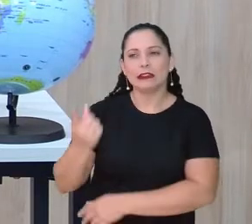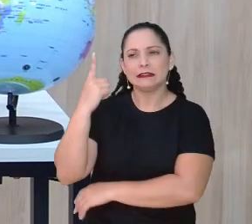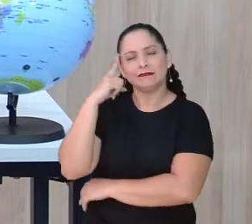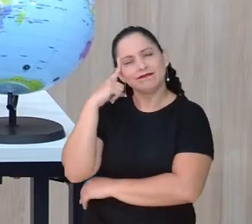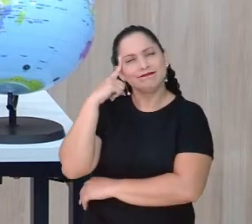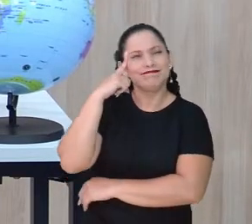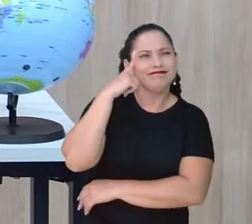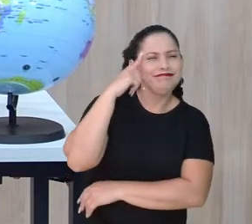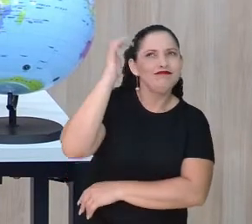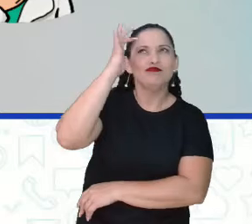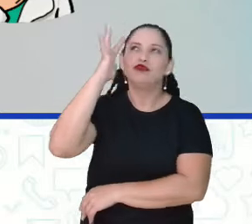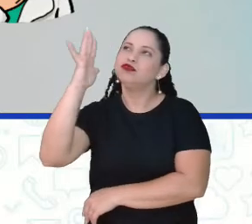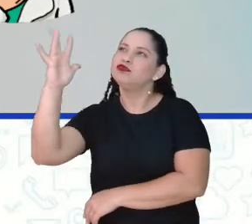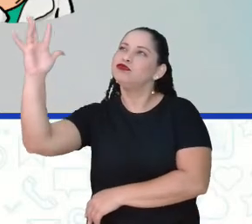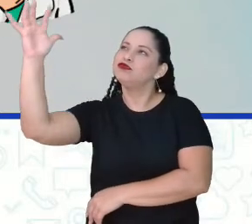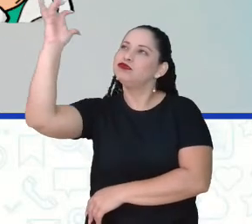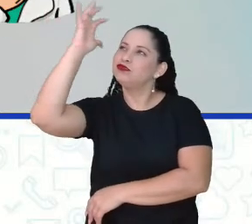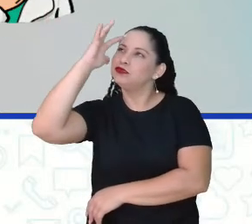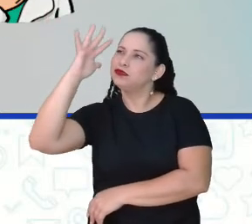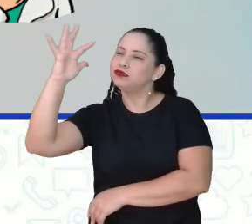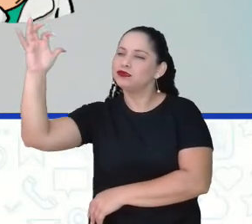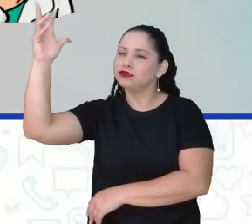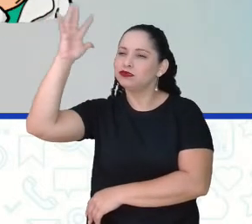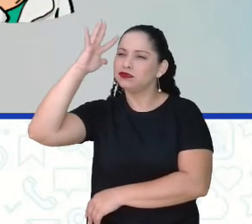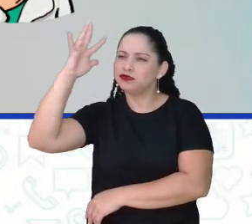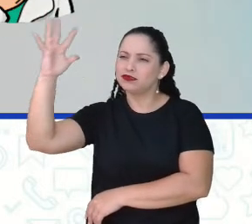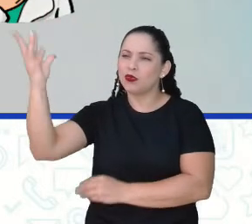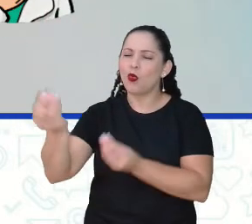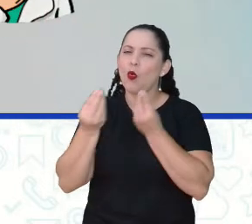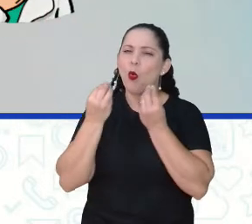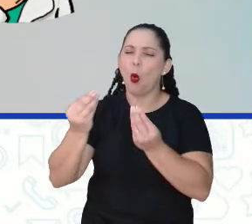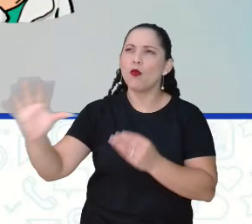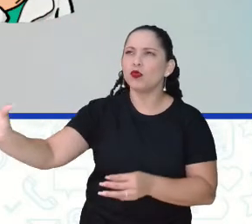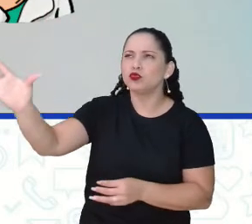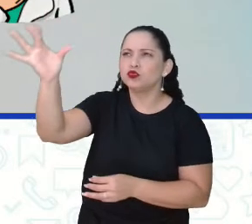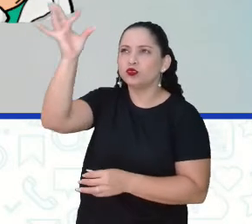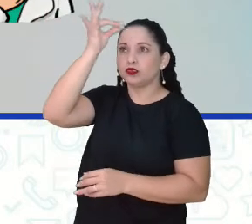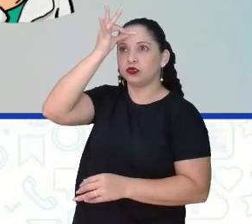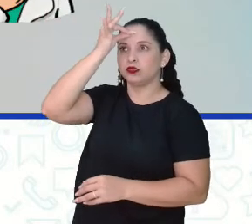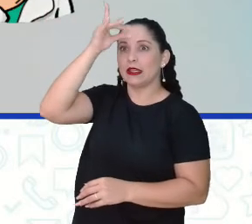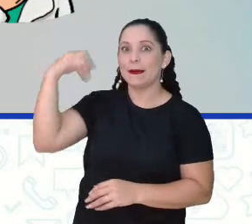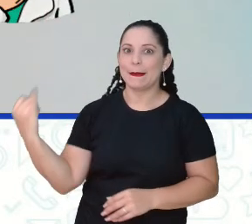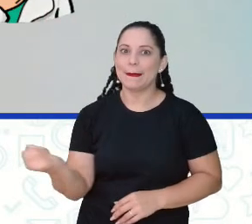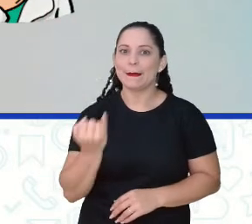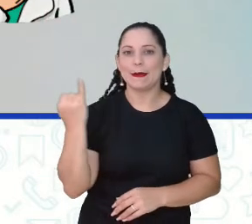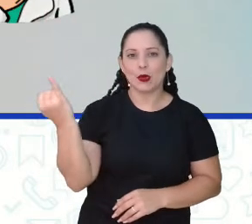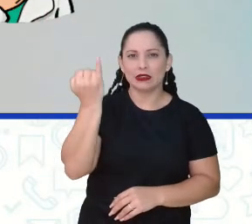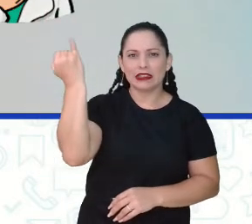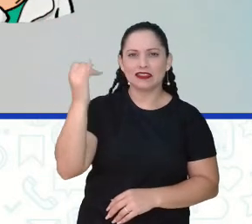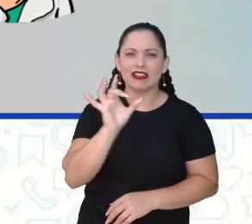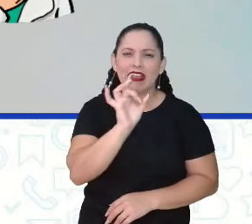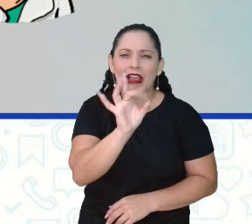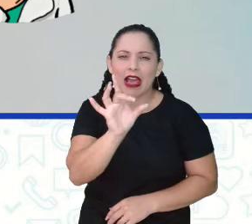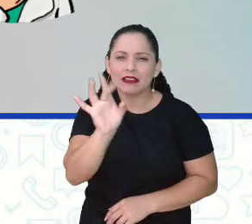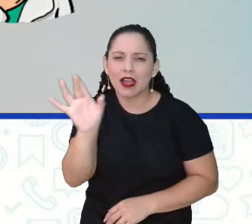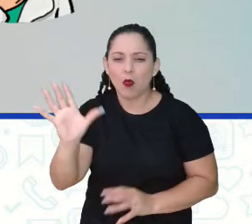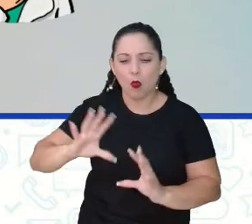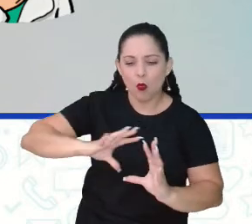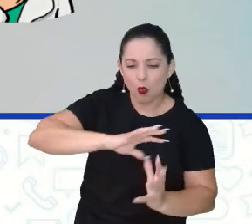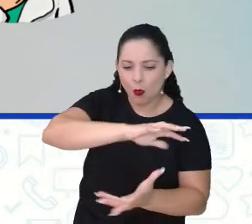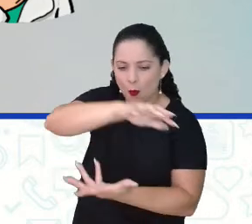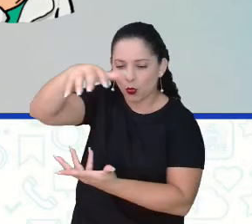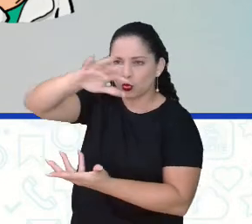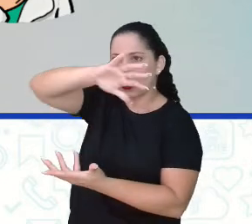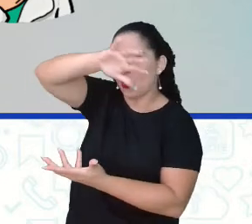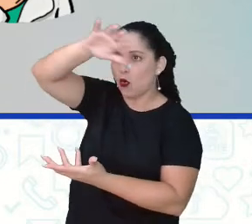né? Como registrar informações importantes sobre cada camada de forma criativa